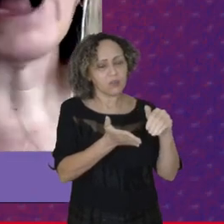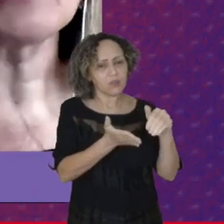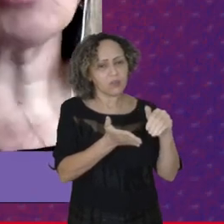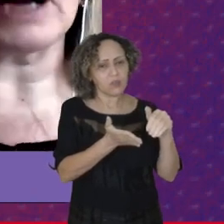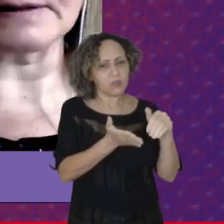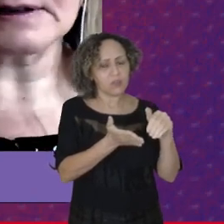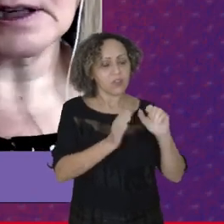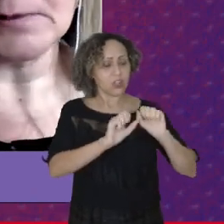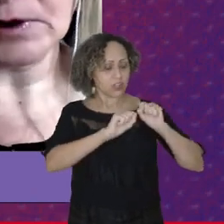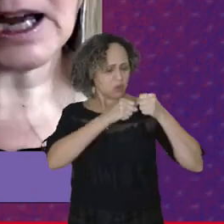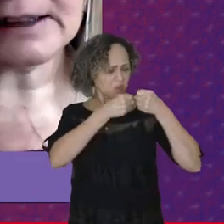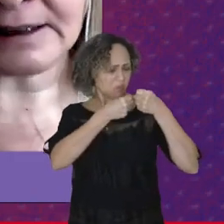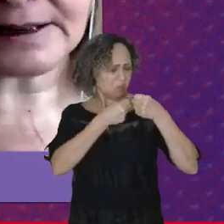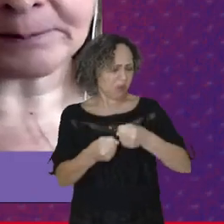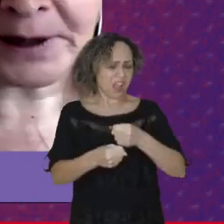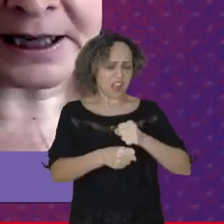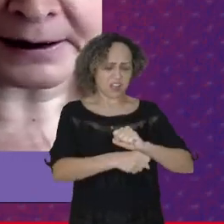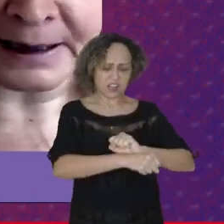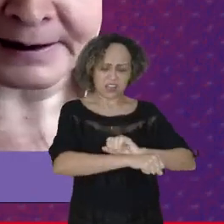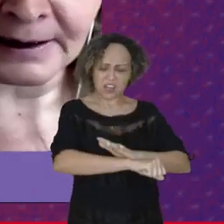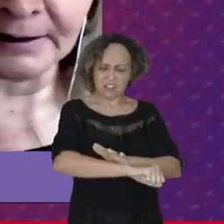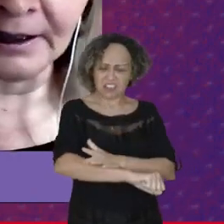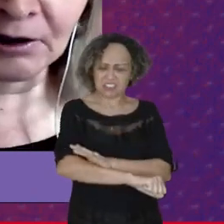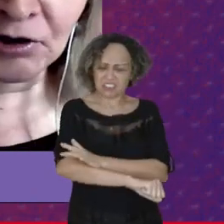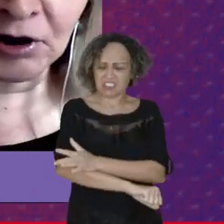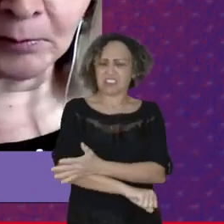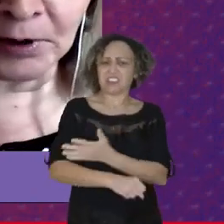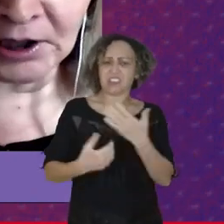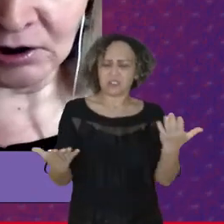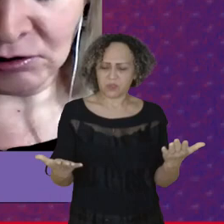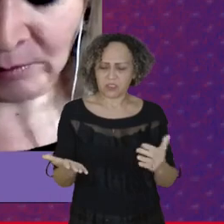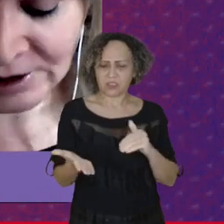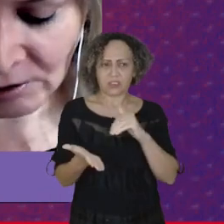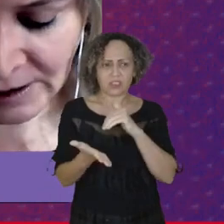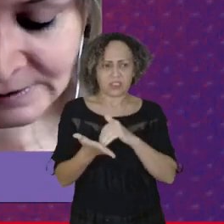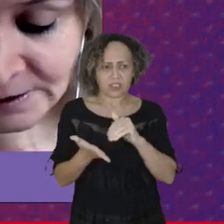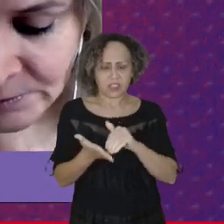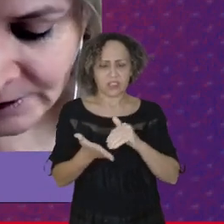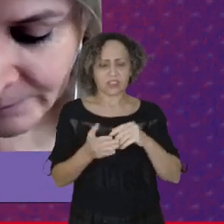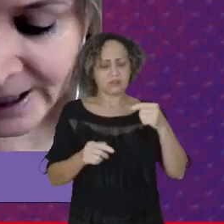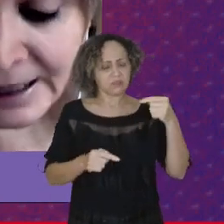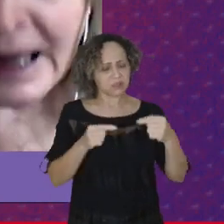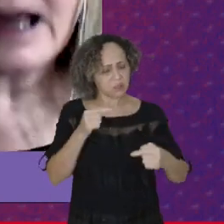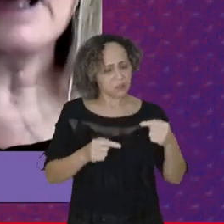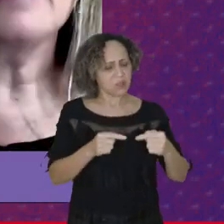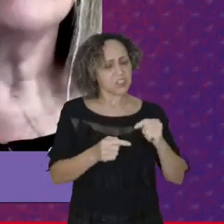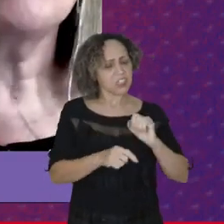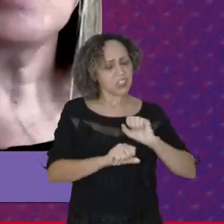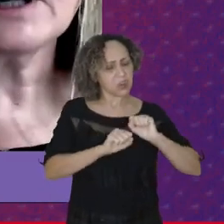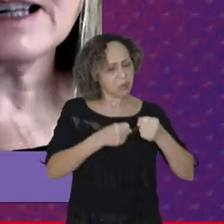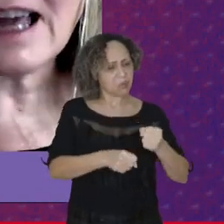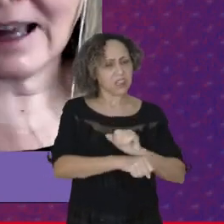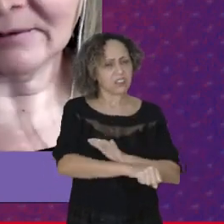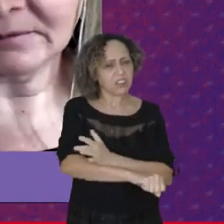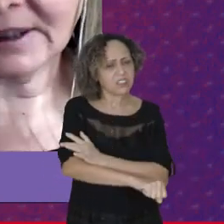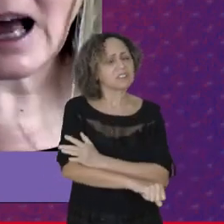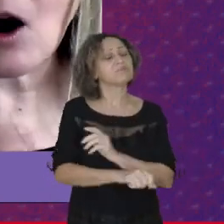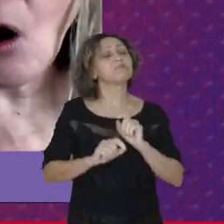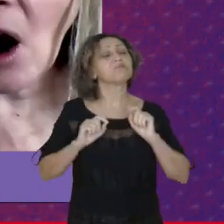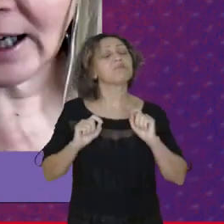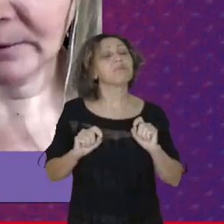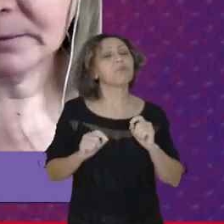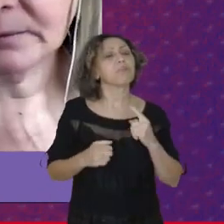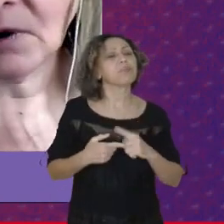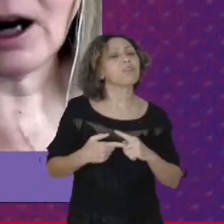de Combate ao Racismo, né, da CEPIR, da Secretaria de Políticas de Combate ao Racismo também. Por quê?